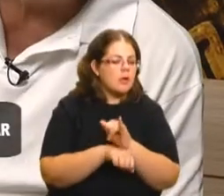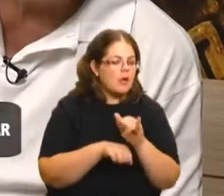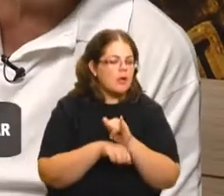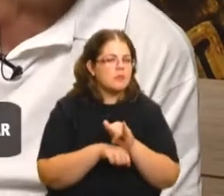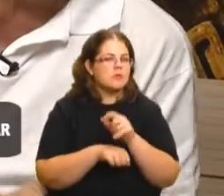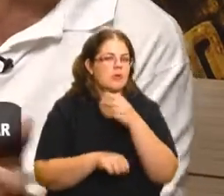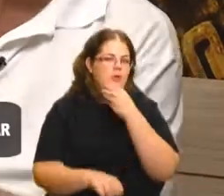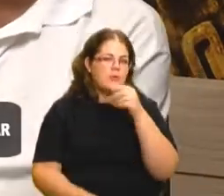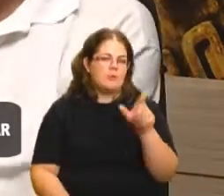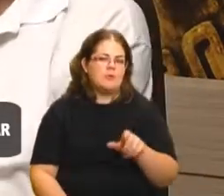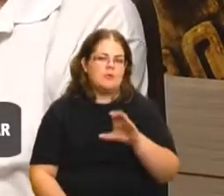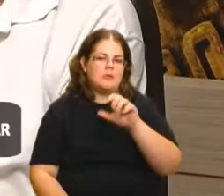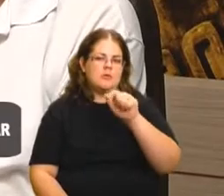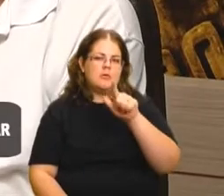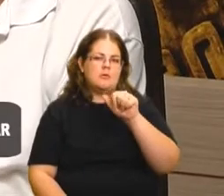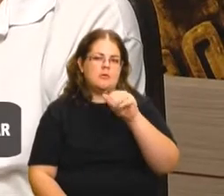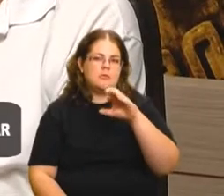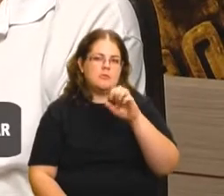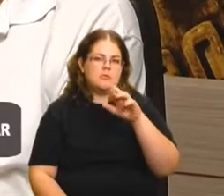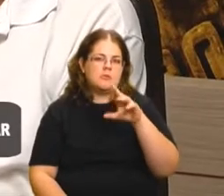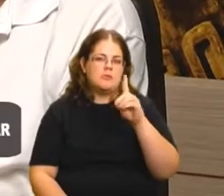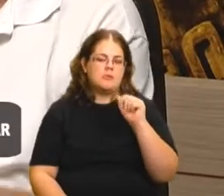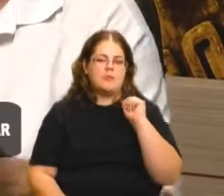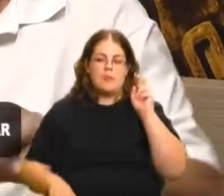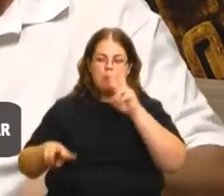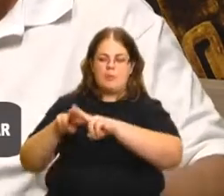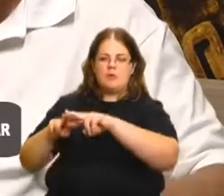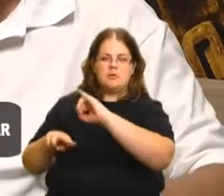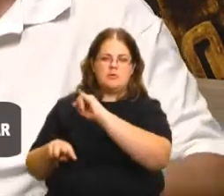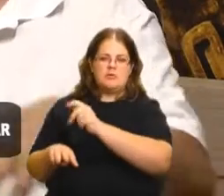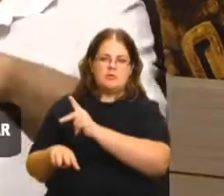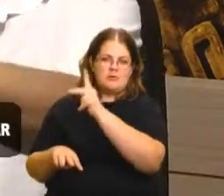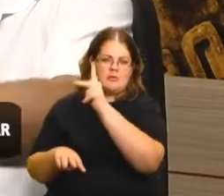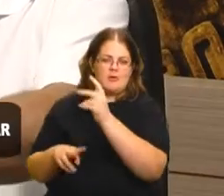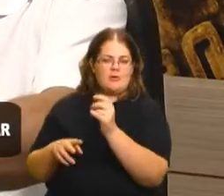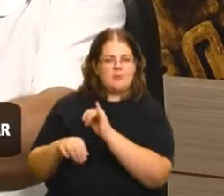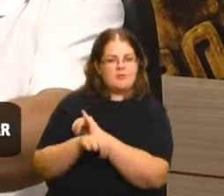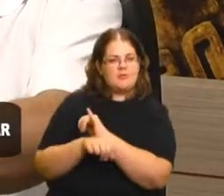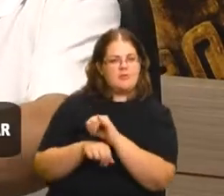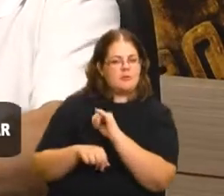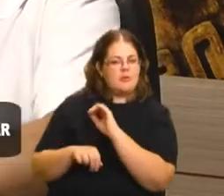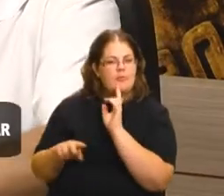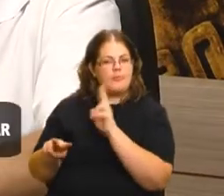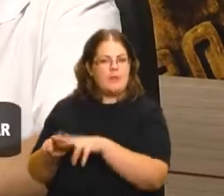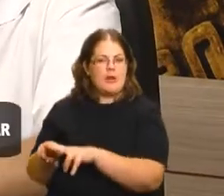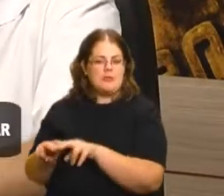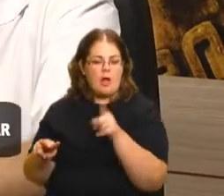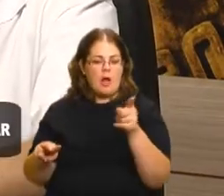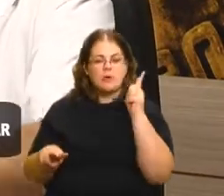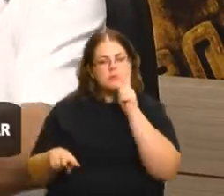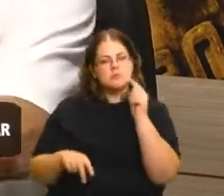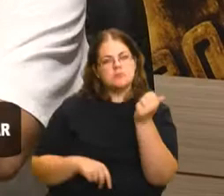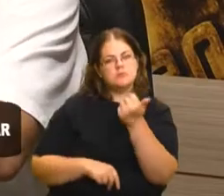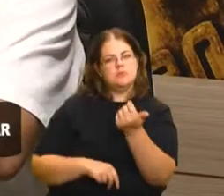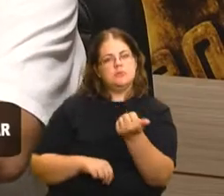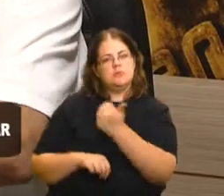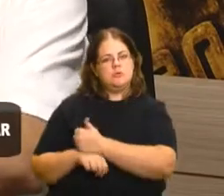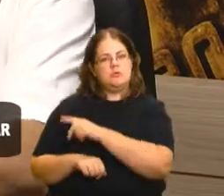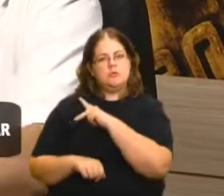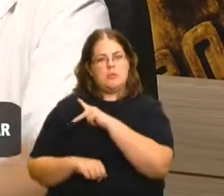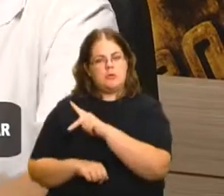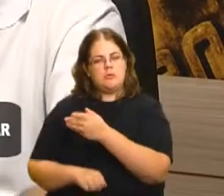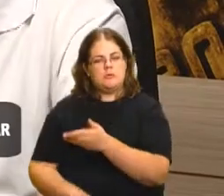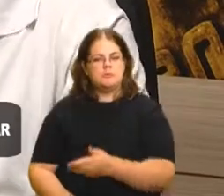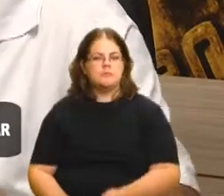lacerdista? Caçar o Juscelino. Não? Mantém-se. Tem que manter as eleições de 65, mas